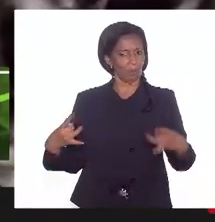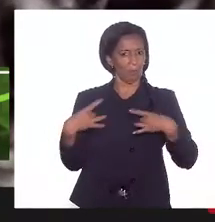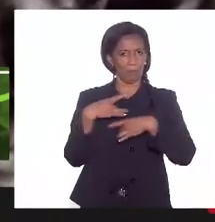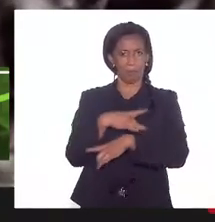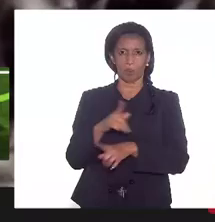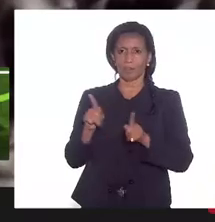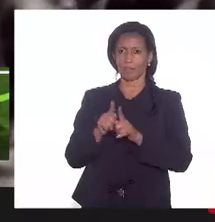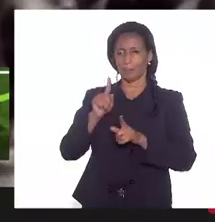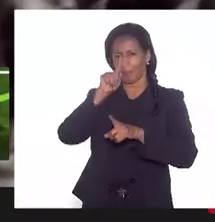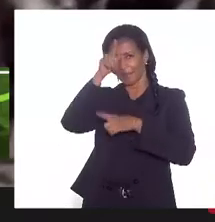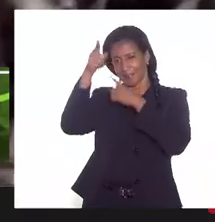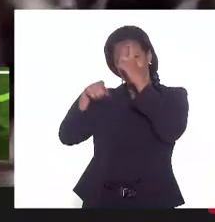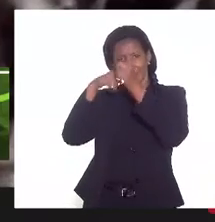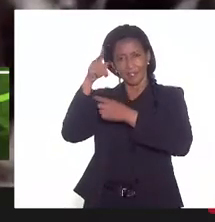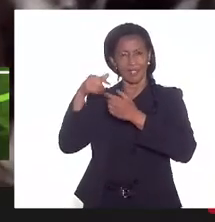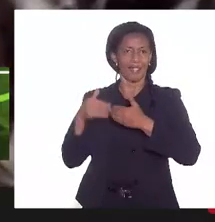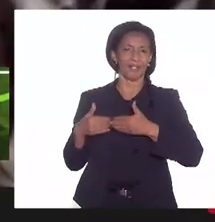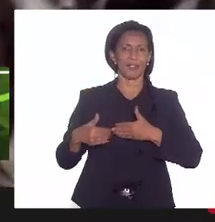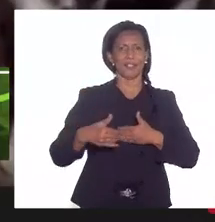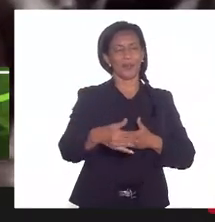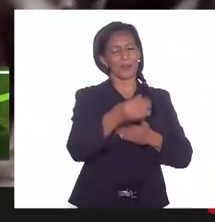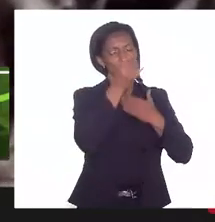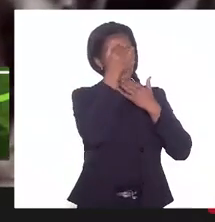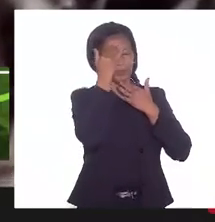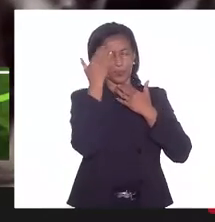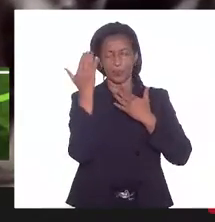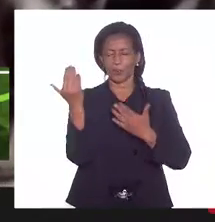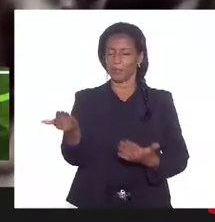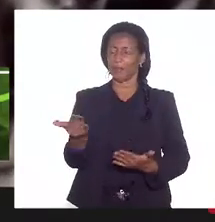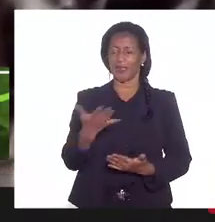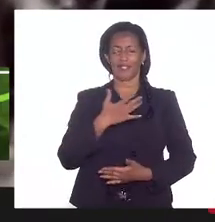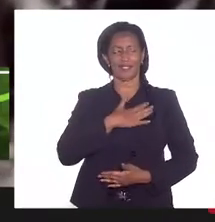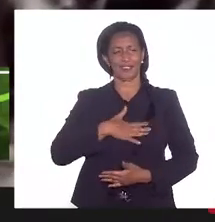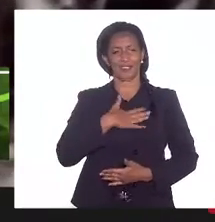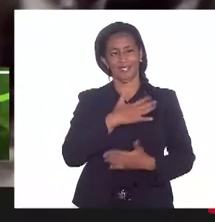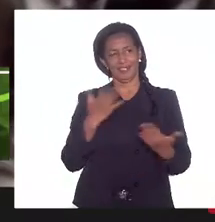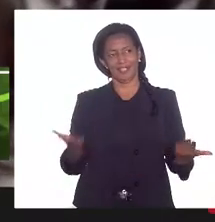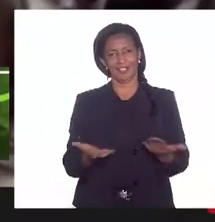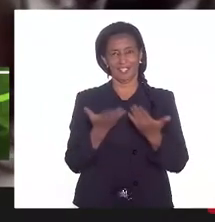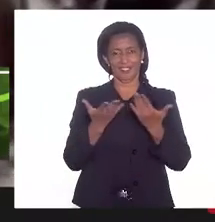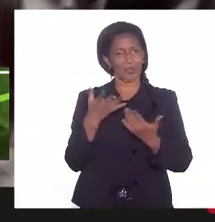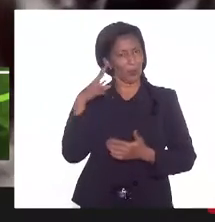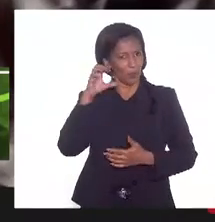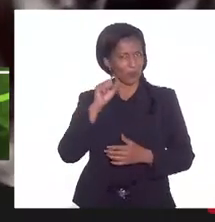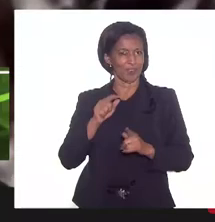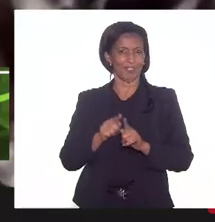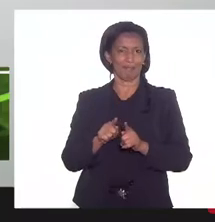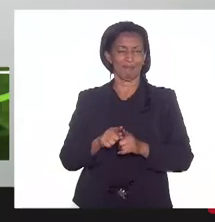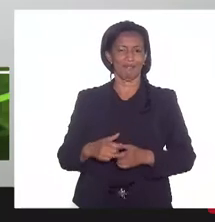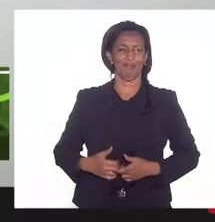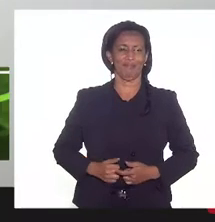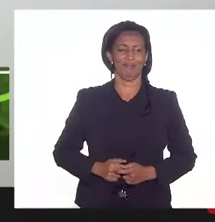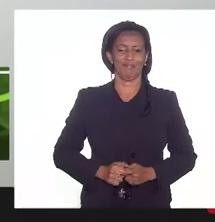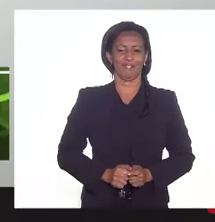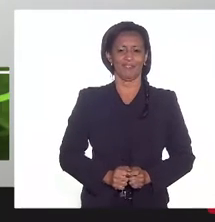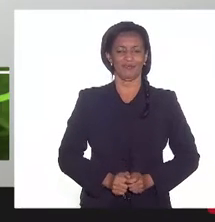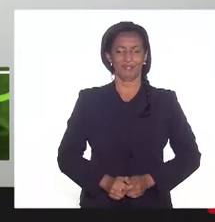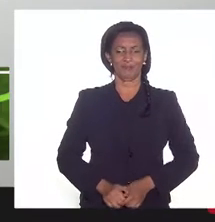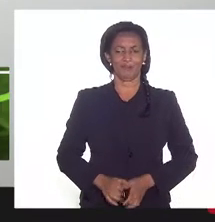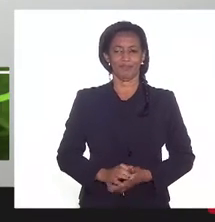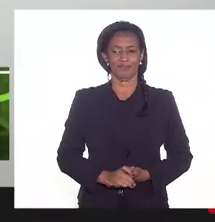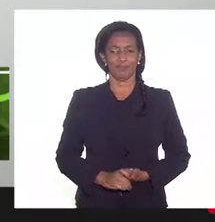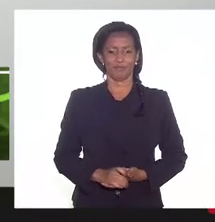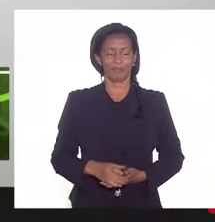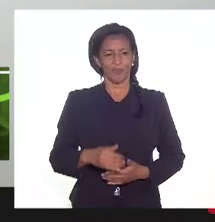essas ideias aí adiante muitíssimo obrigado um prazer estar aqui com vocês escutá-los escutá-las obrigado professor Ivana